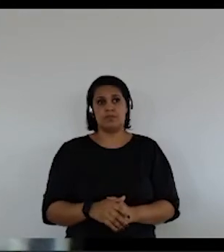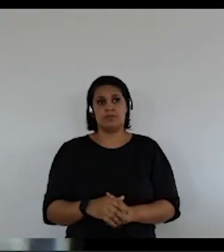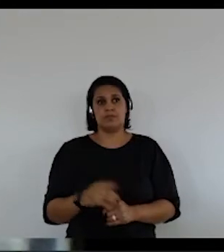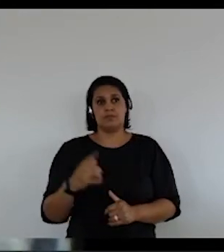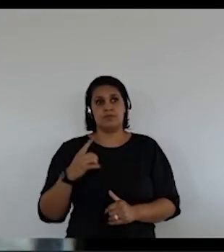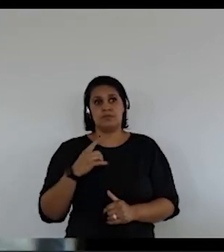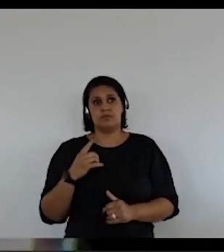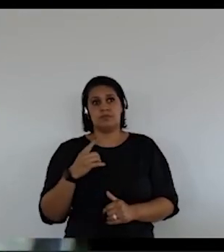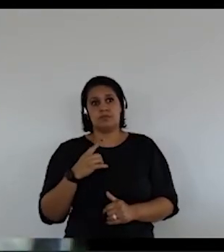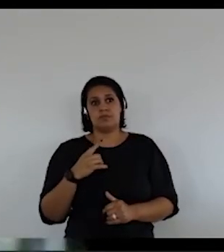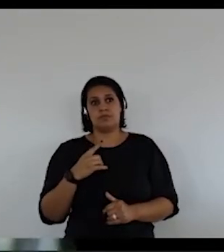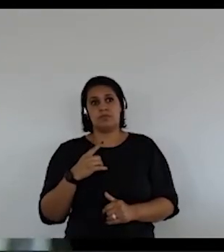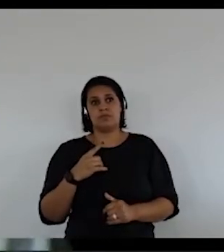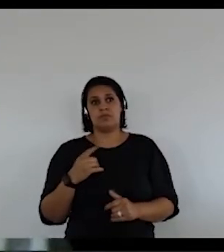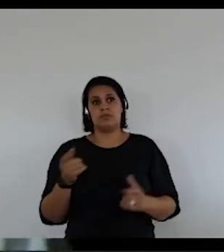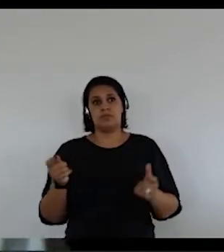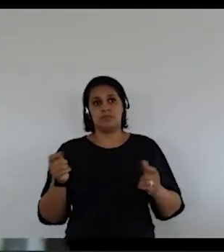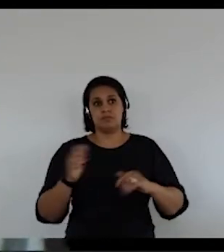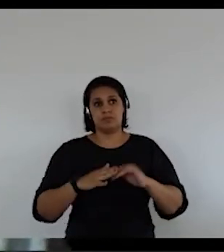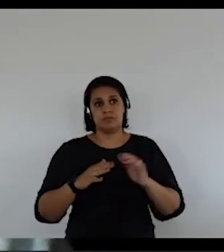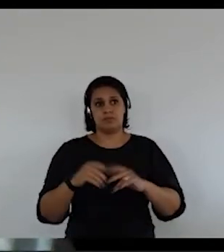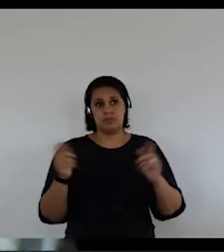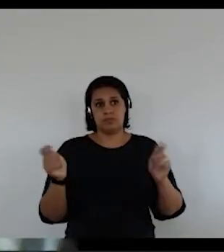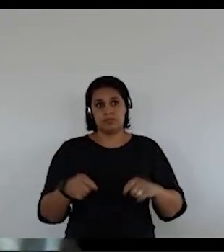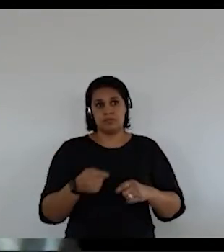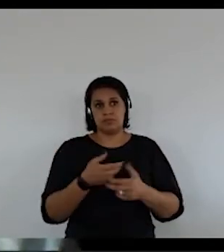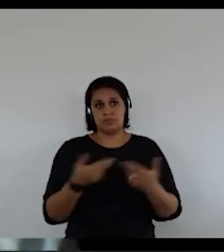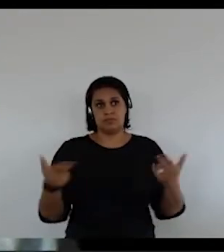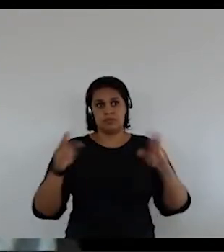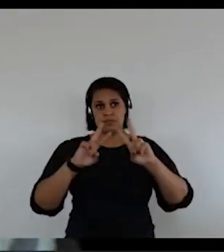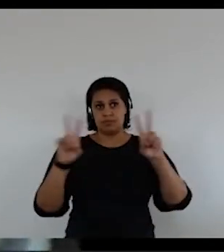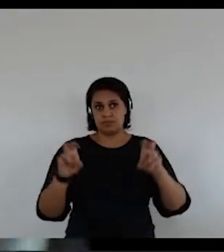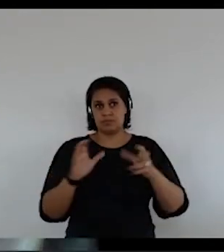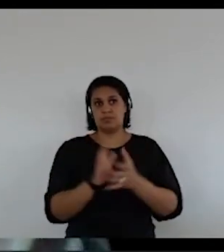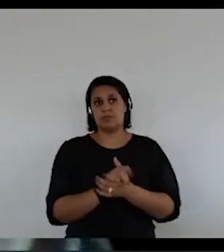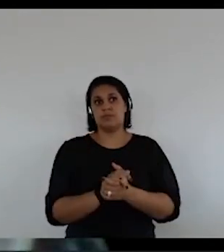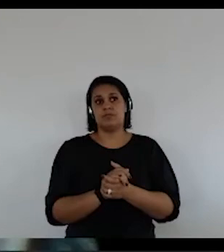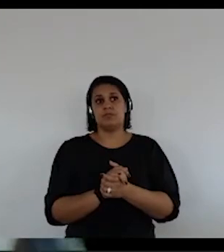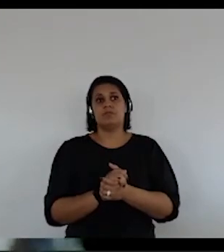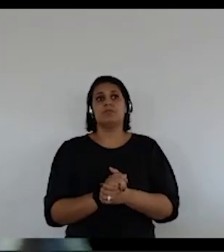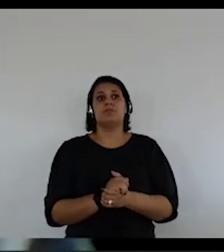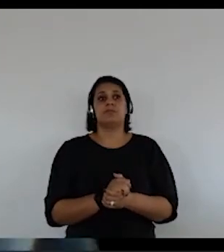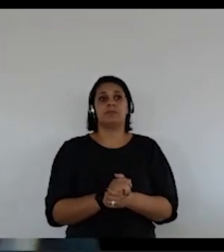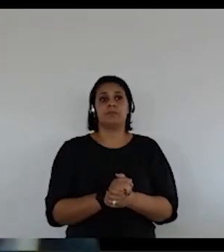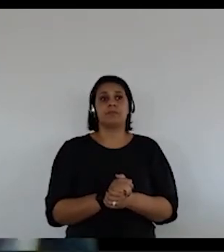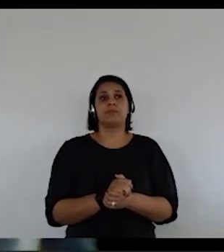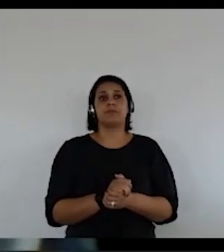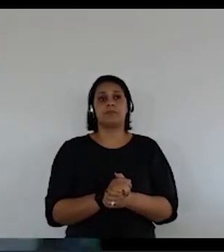competências nesta matéria, e tem